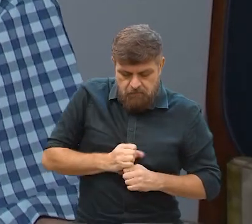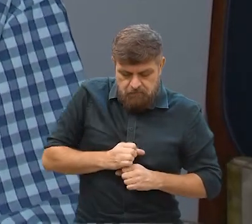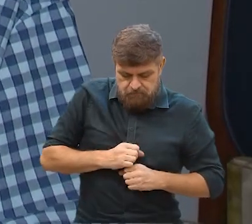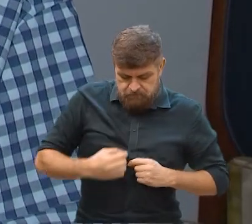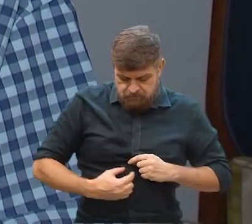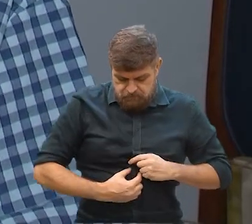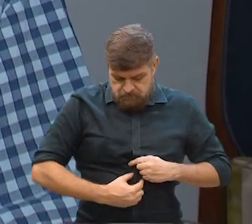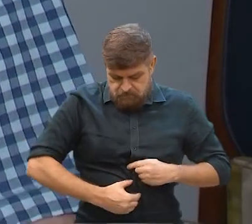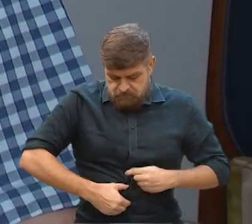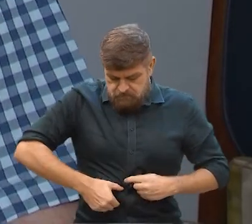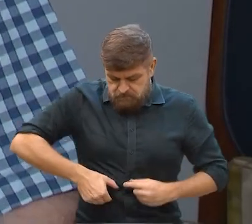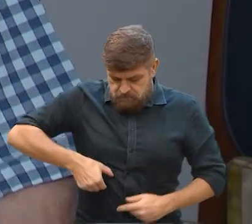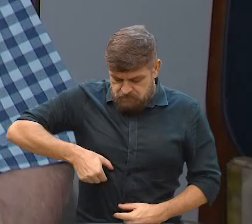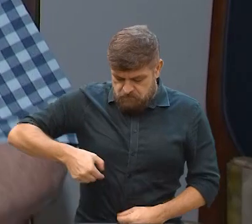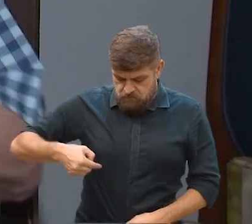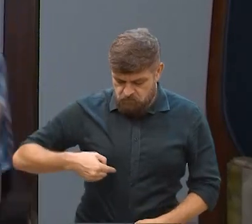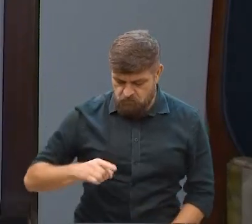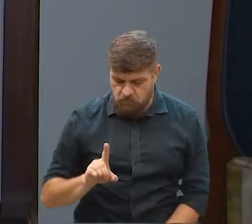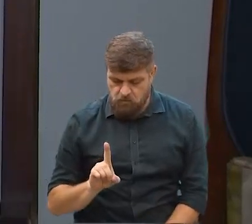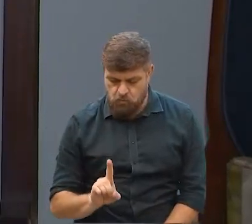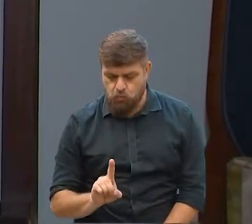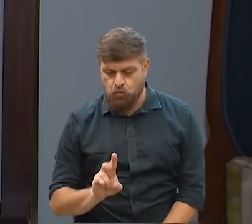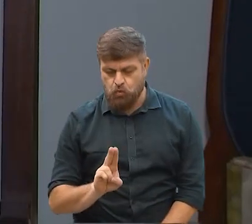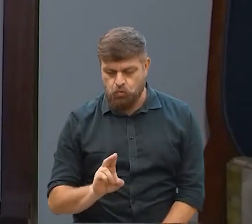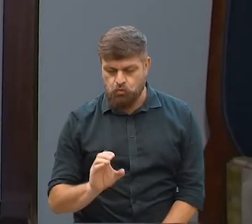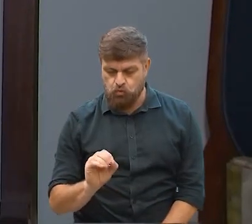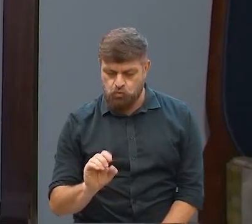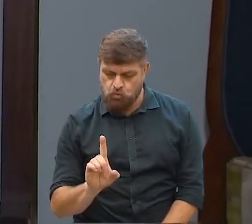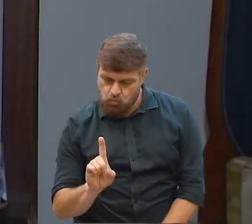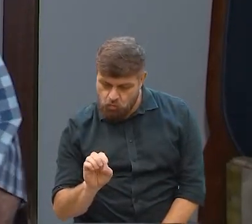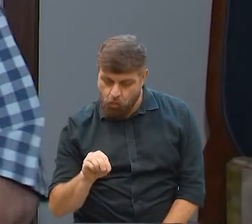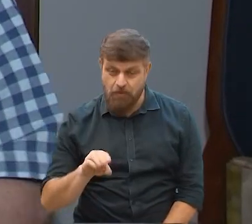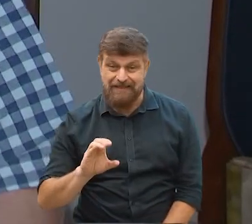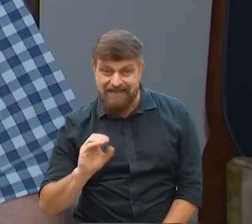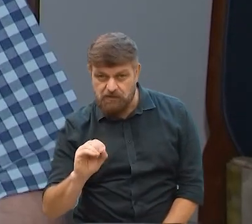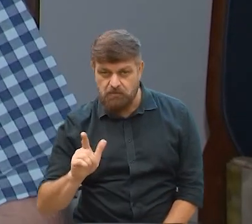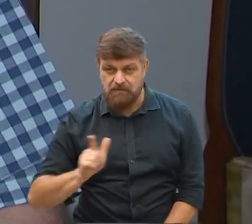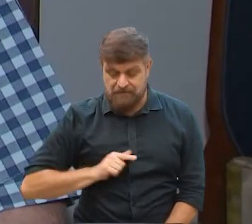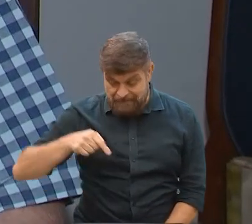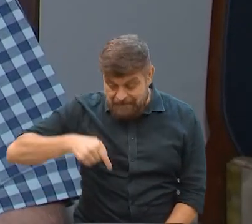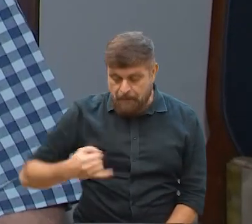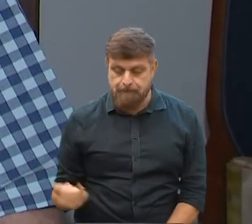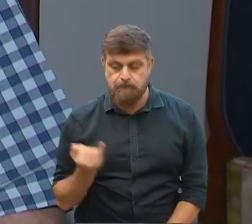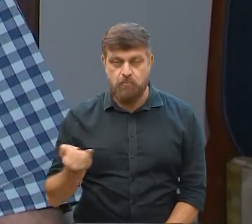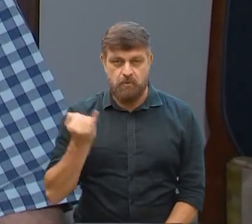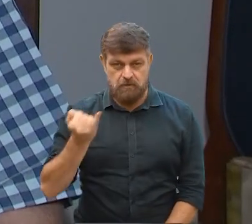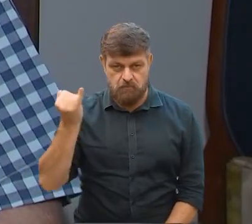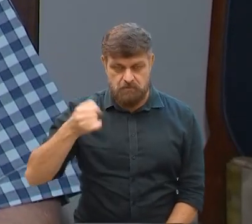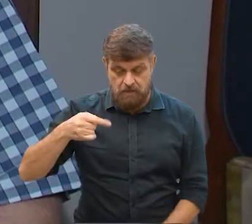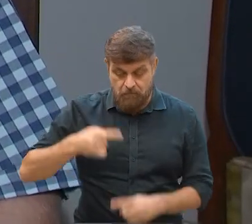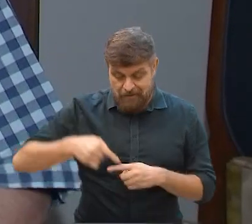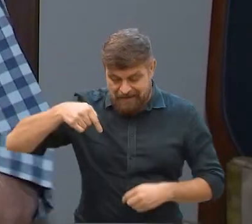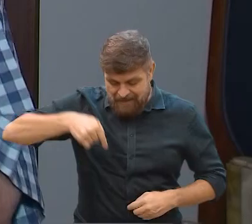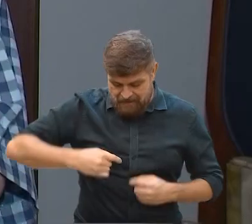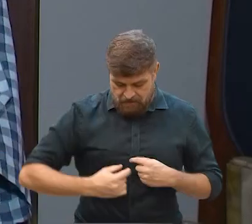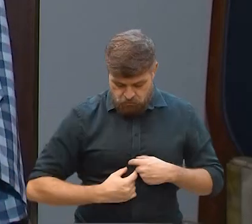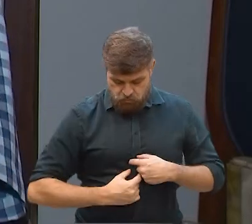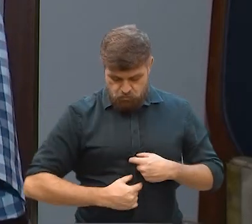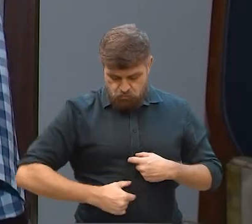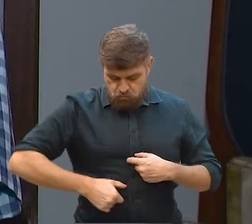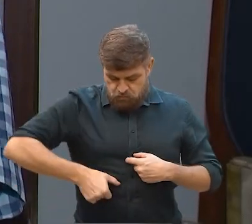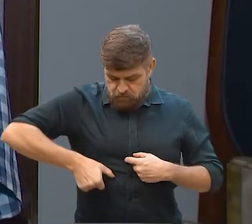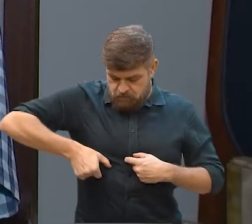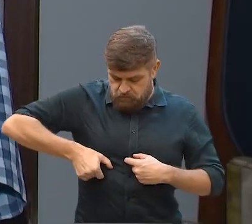Quando chega no duodeno, existe a fase importante da digestão. Porque chegam ao duodeno através